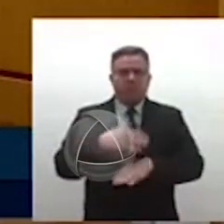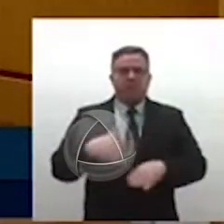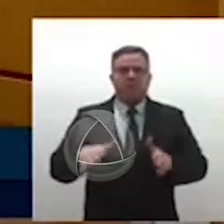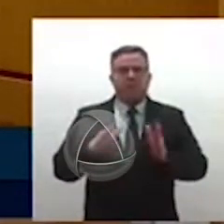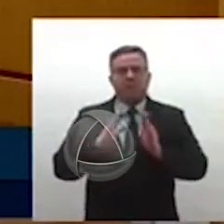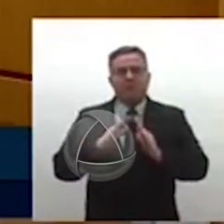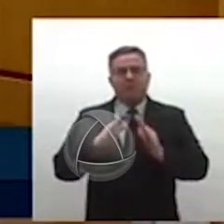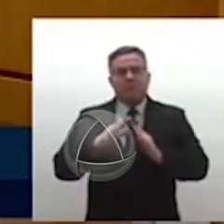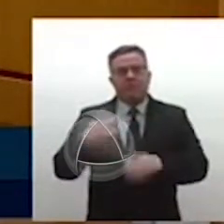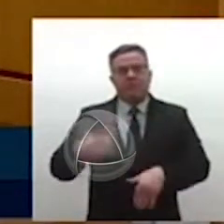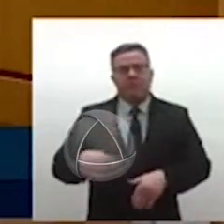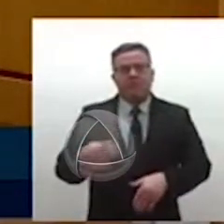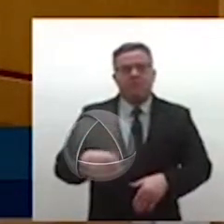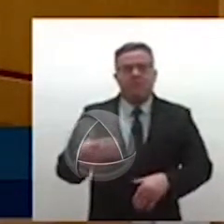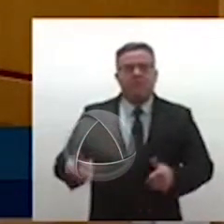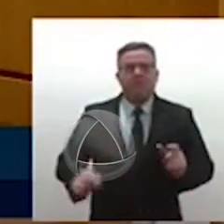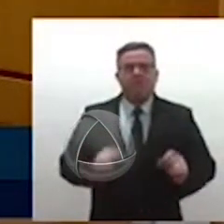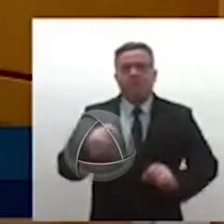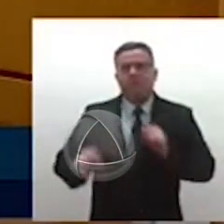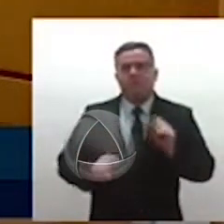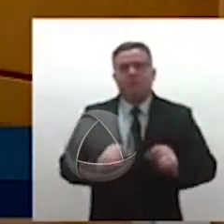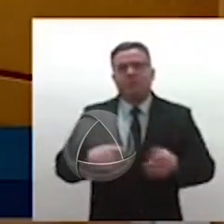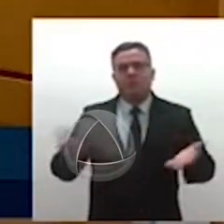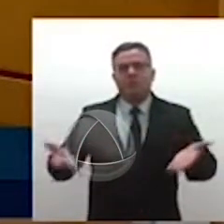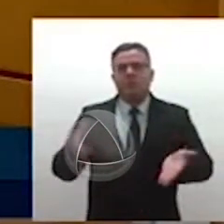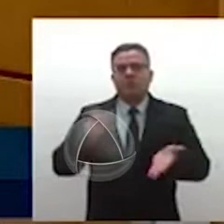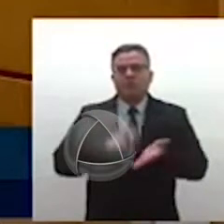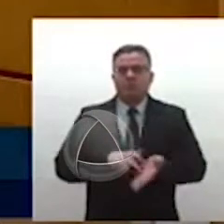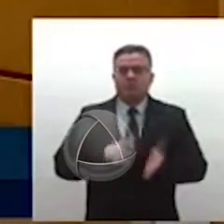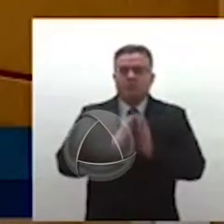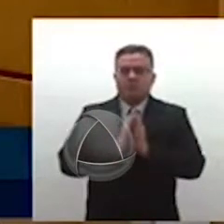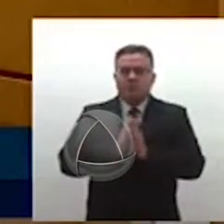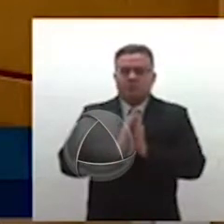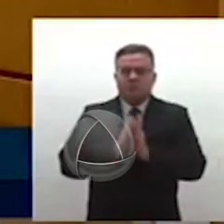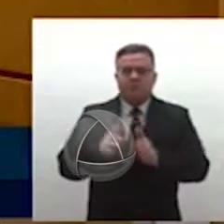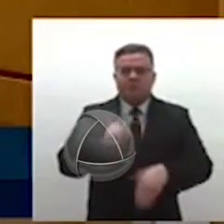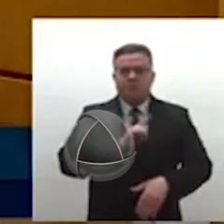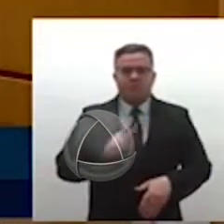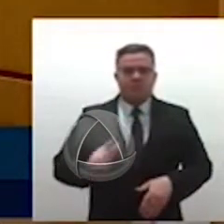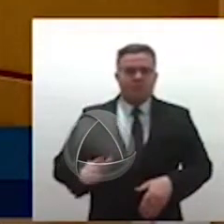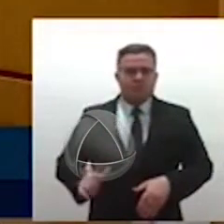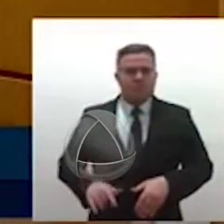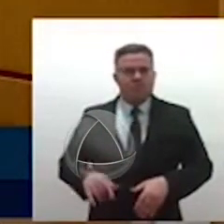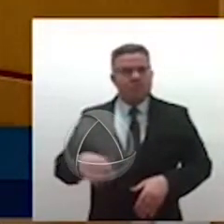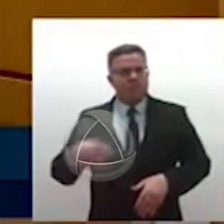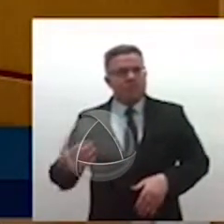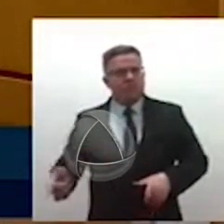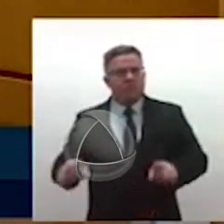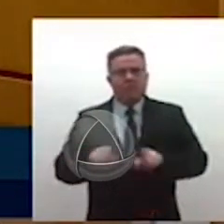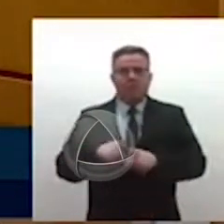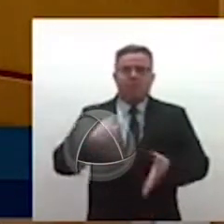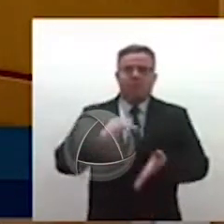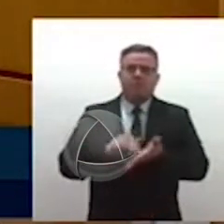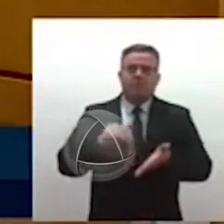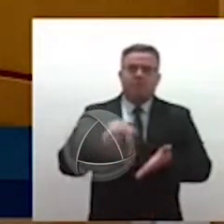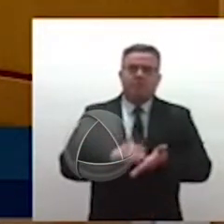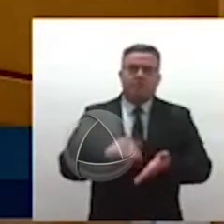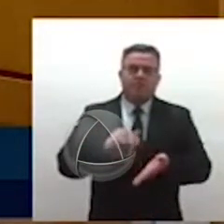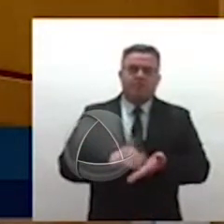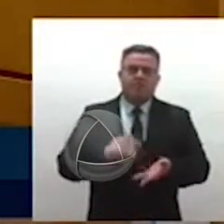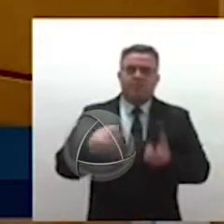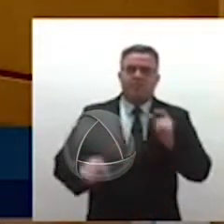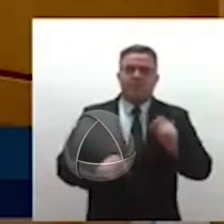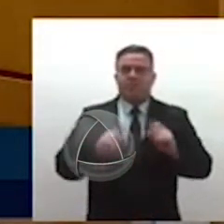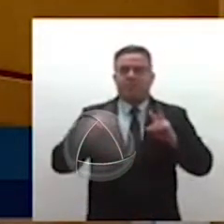E eu queria, na manhã de hoje, fazer um apelo aqui ao governador e aos, evidentemente, às secretarias afeitas a esse